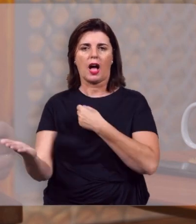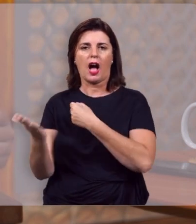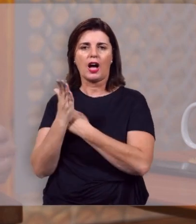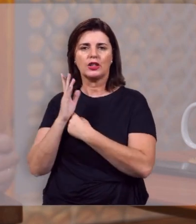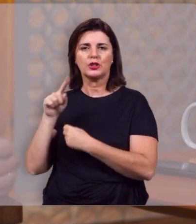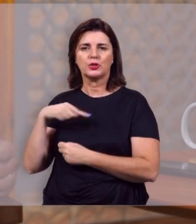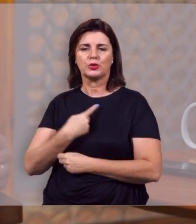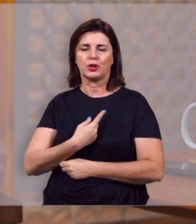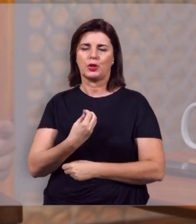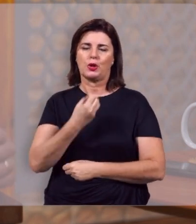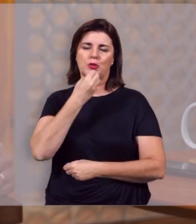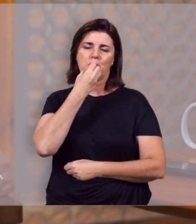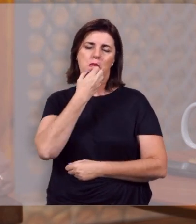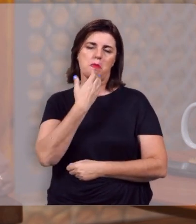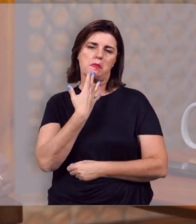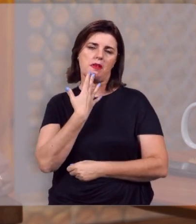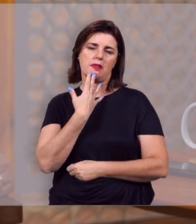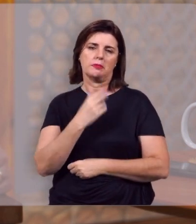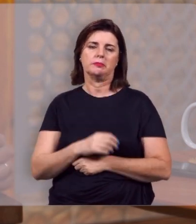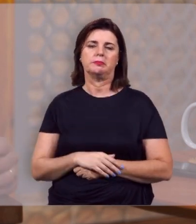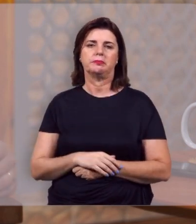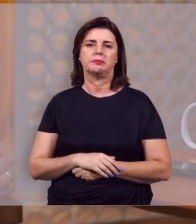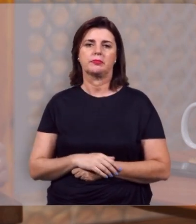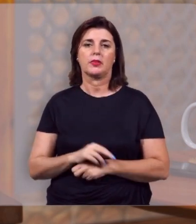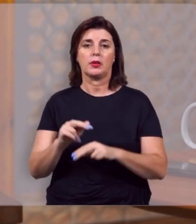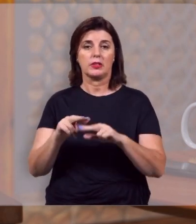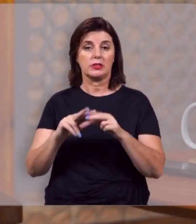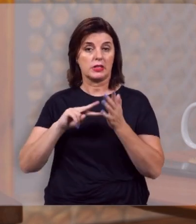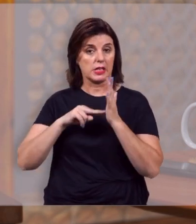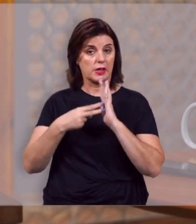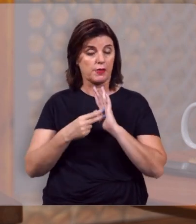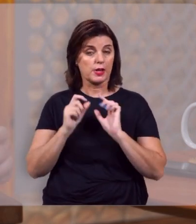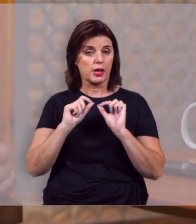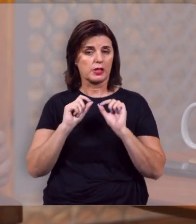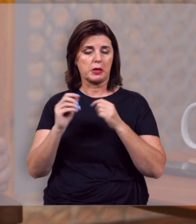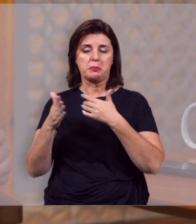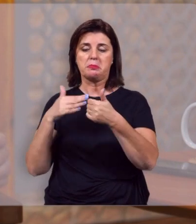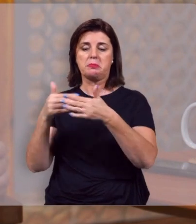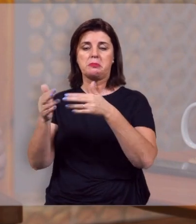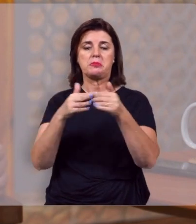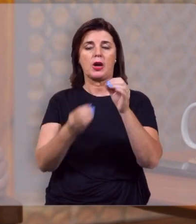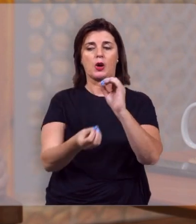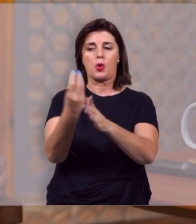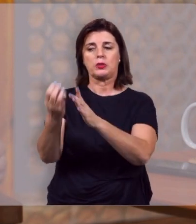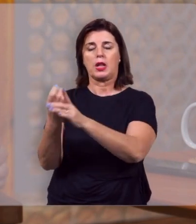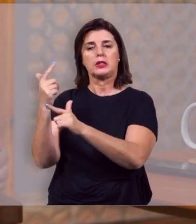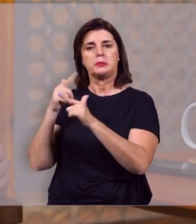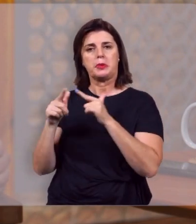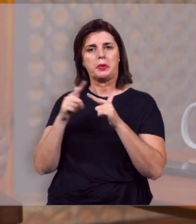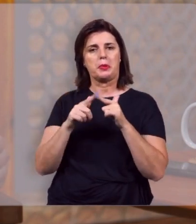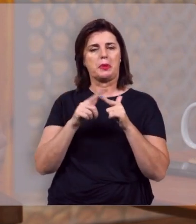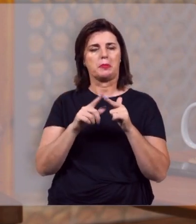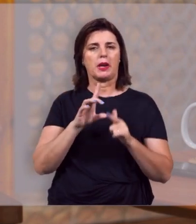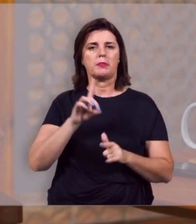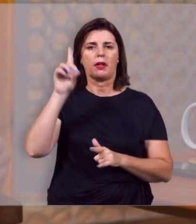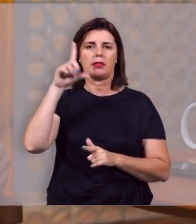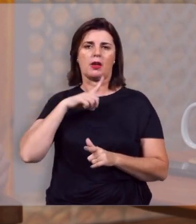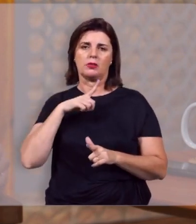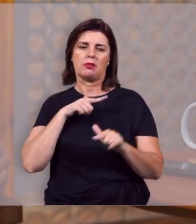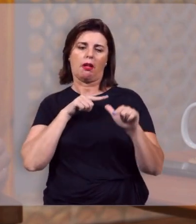coopera para o bem daqueles que o amam. Isso significa que, independente da circunstância, Ele